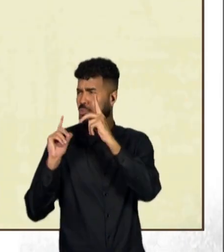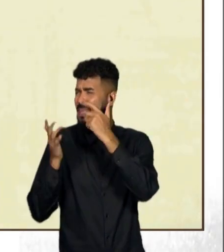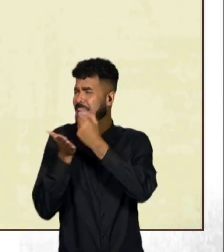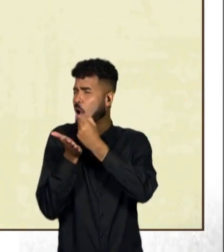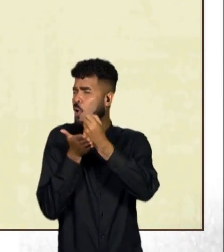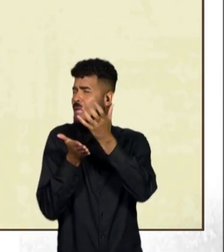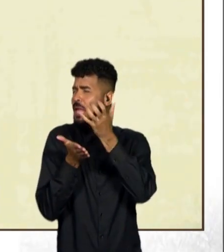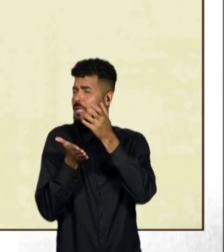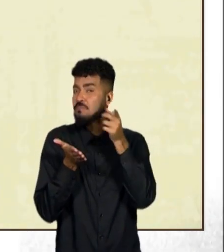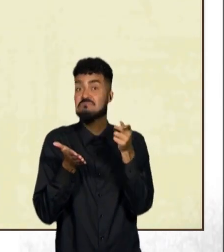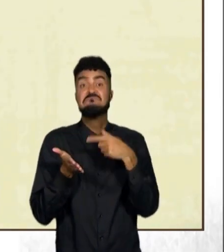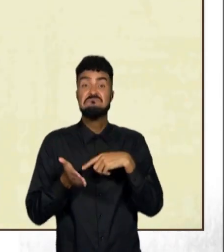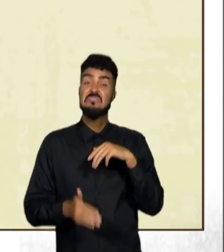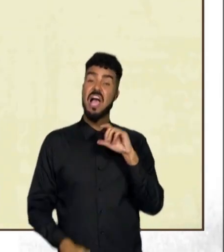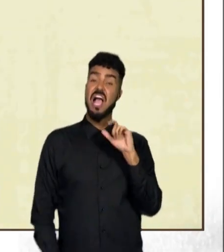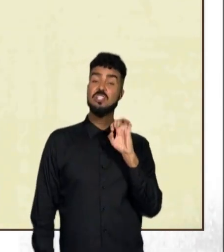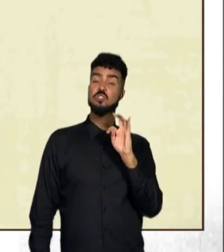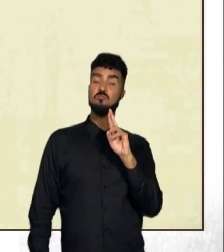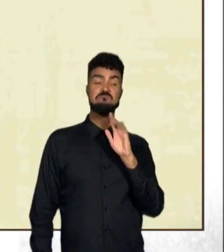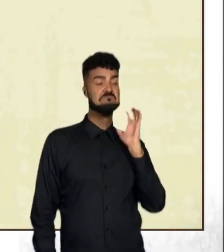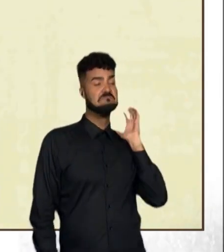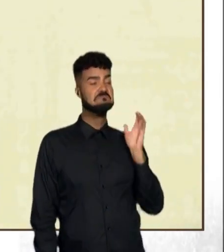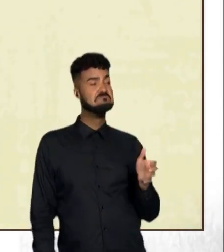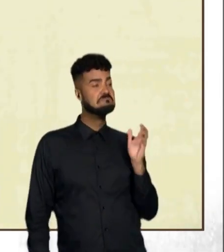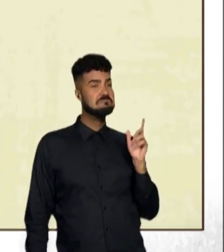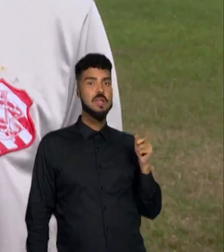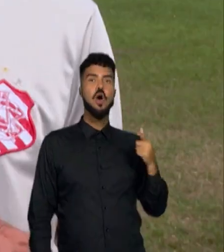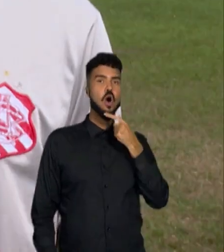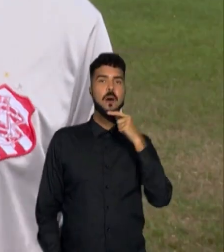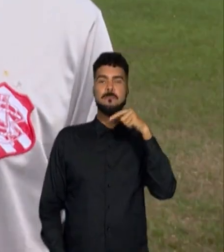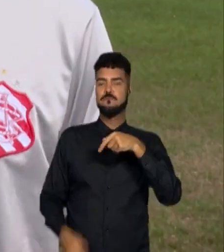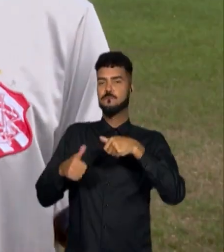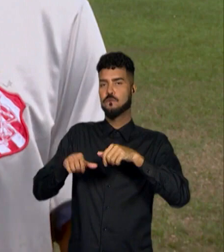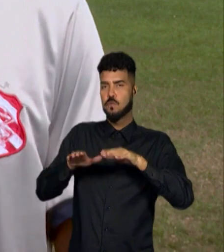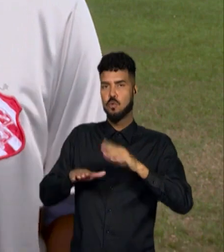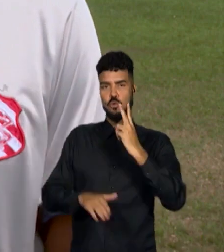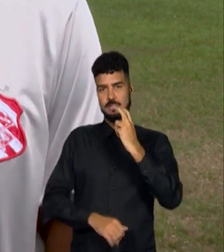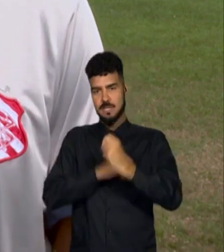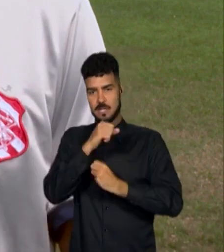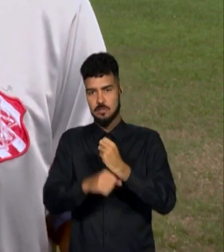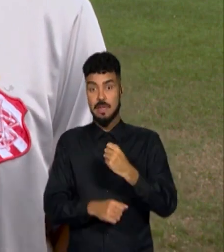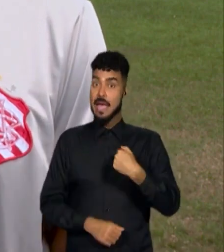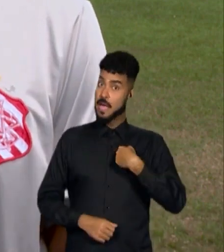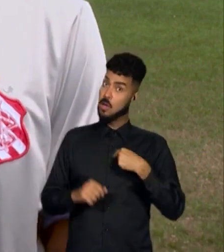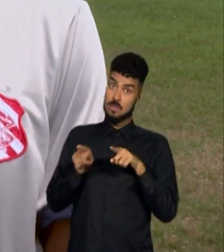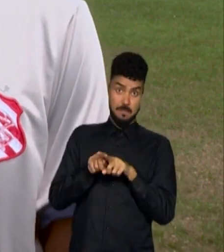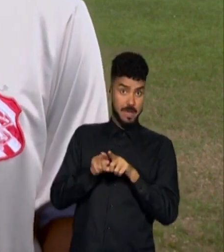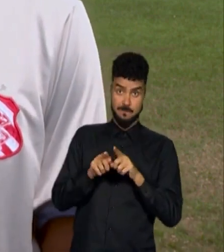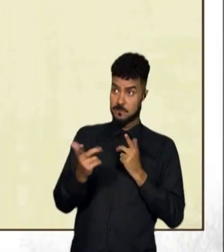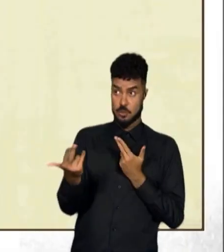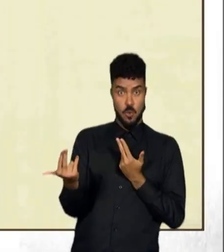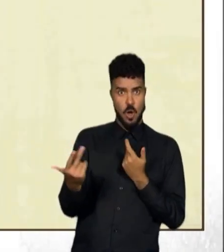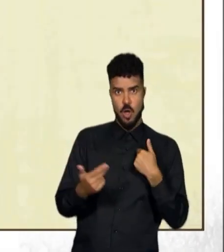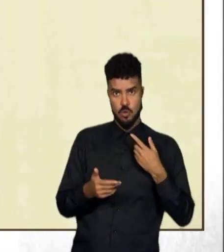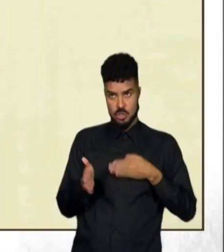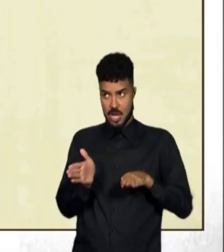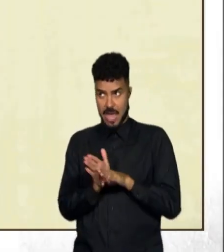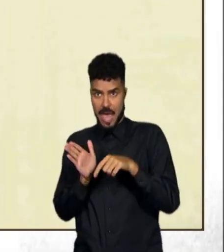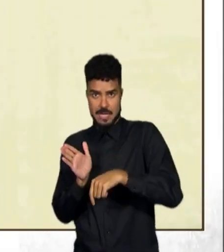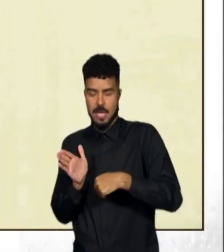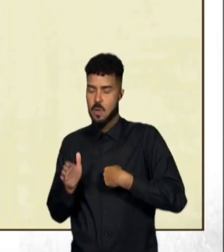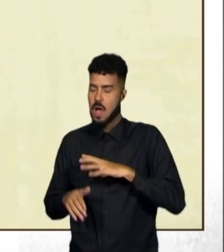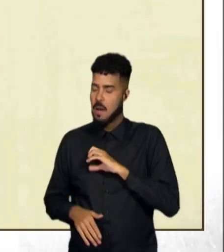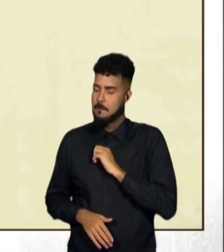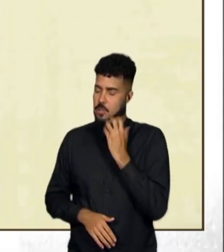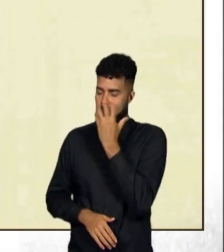o Castor comprou o Mauro Galvão. E o Mauro Galvão não quis sair aqui, jogou 2 anos. E eu não fiz diferente, cheguei aqui, me apaixonei pelo clube. O